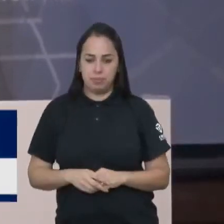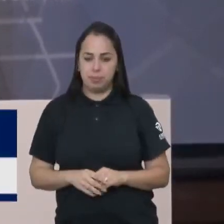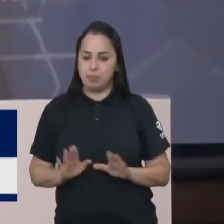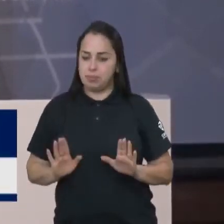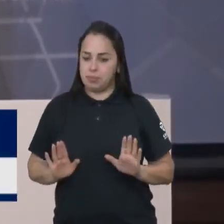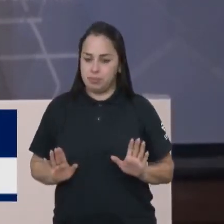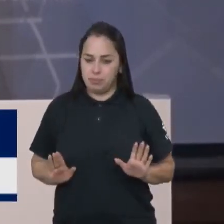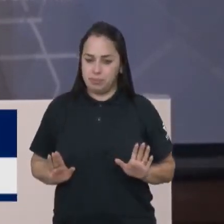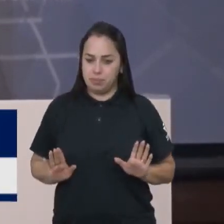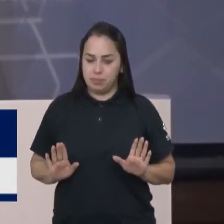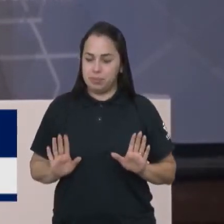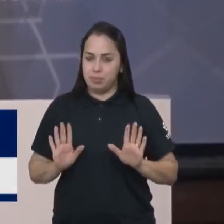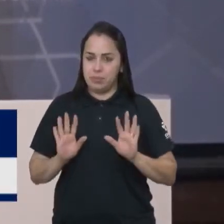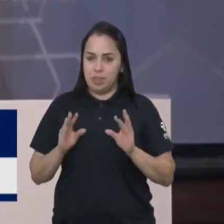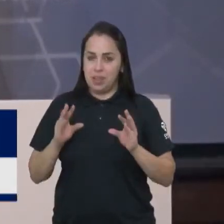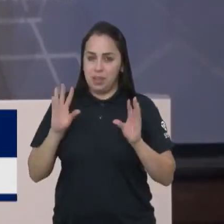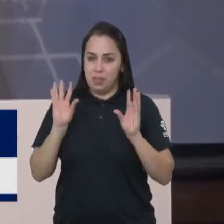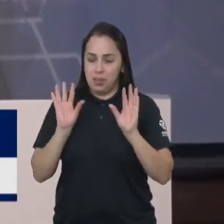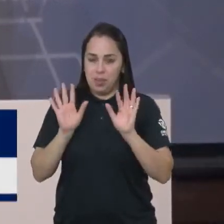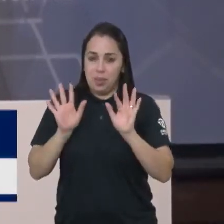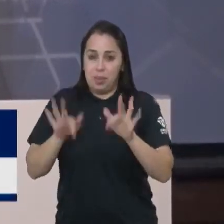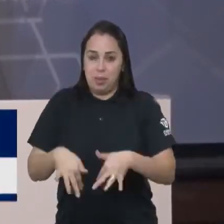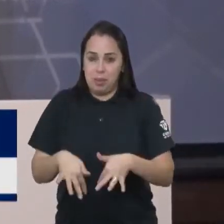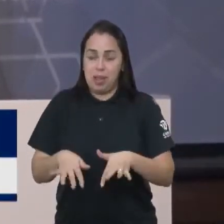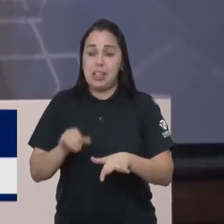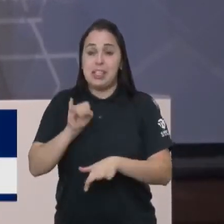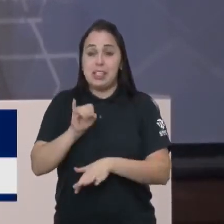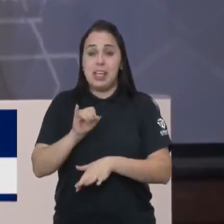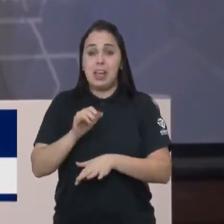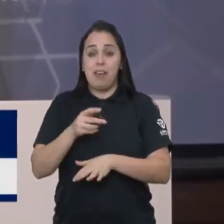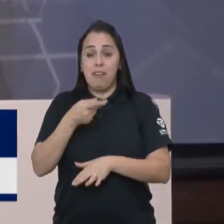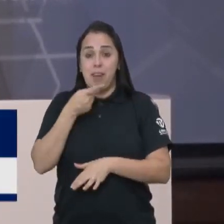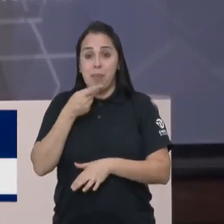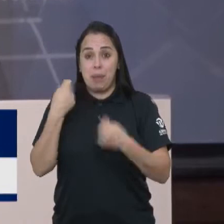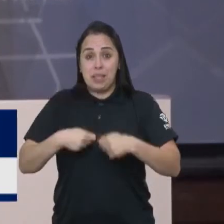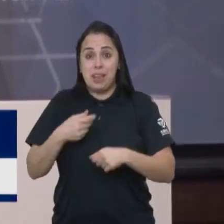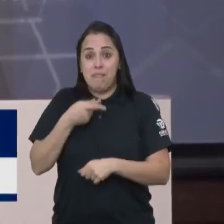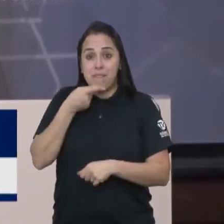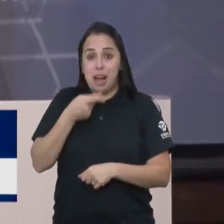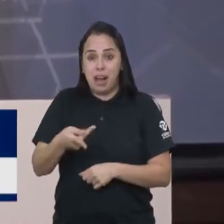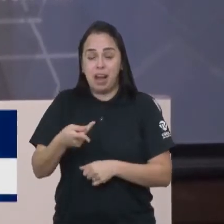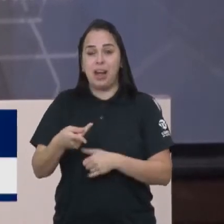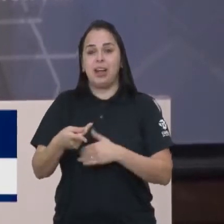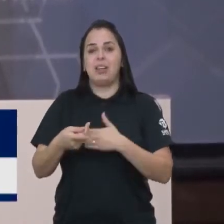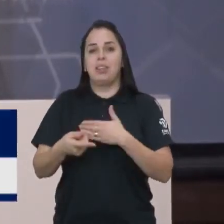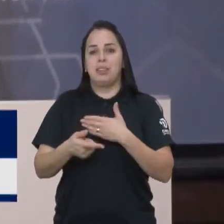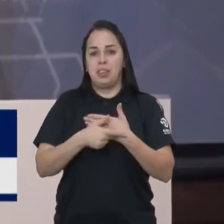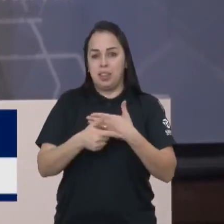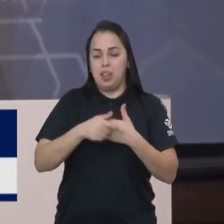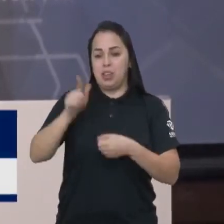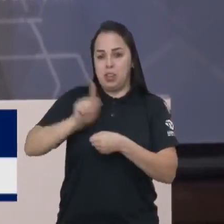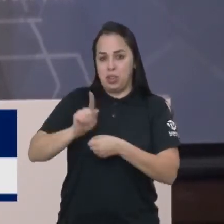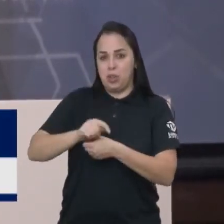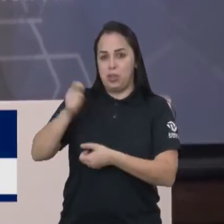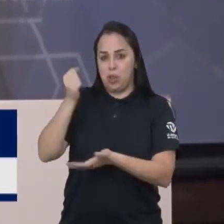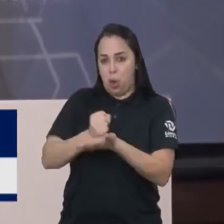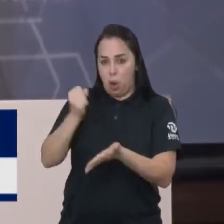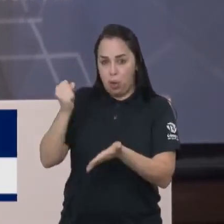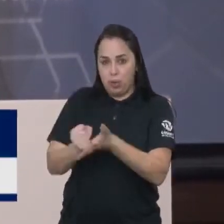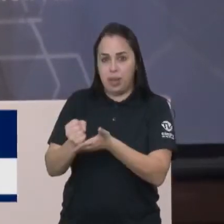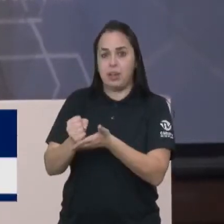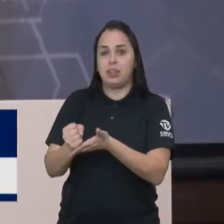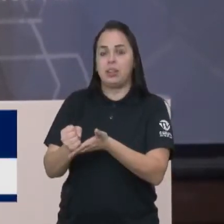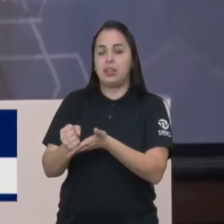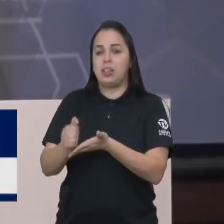posso terminar esse balanço de gratas lembranças sem citar a criação de cargos de gestor de contratos, que tanto otimizou